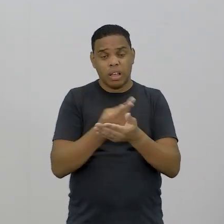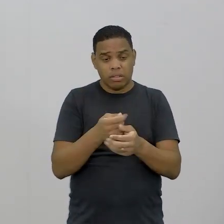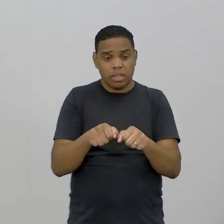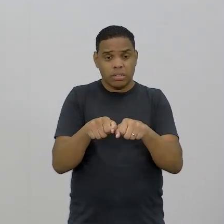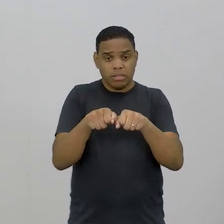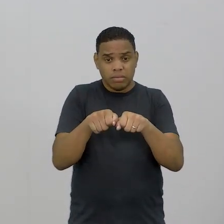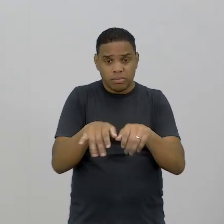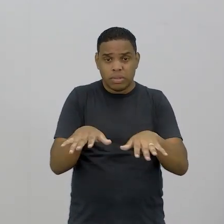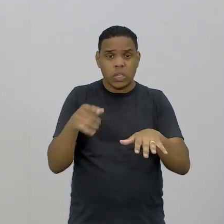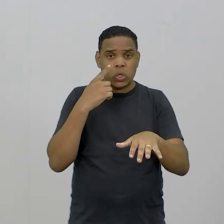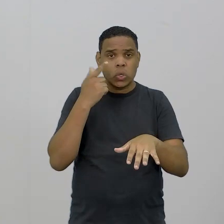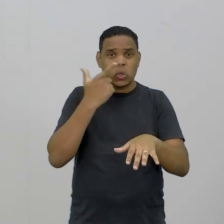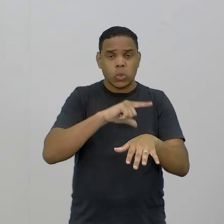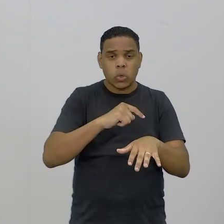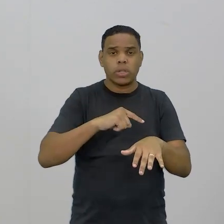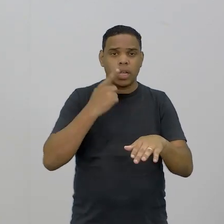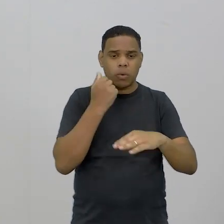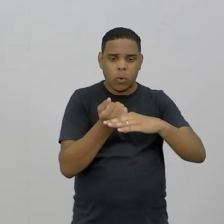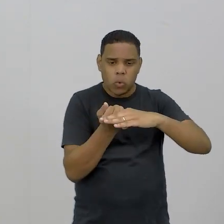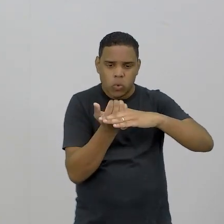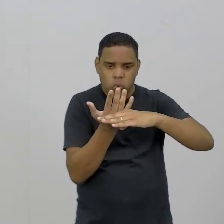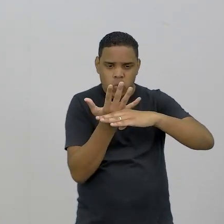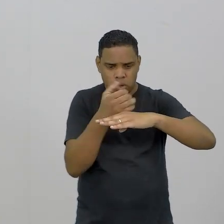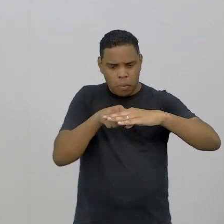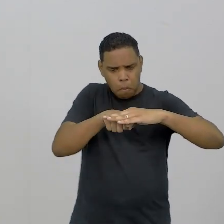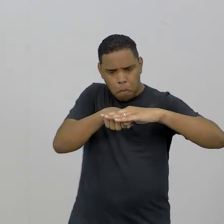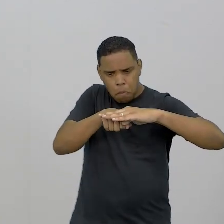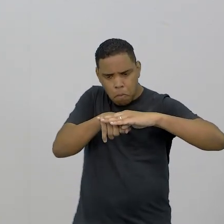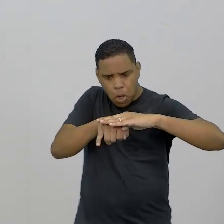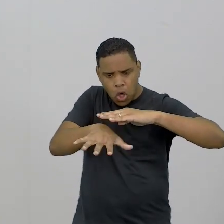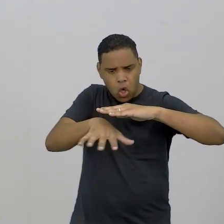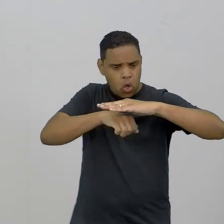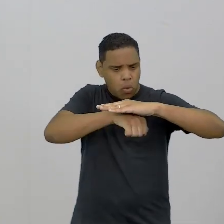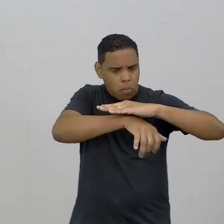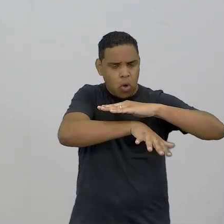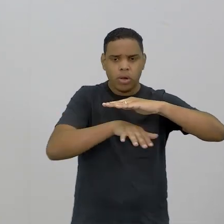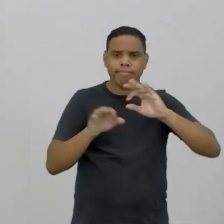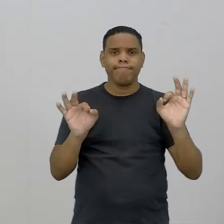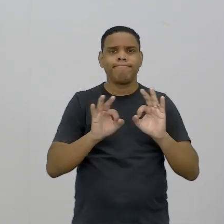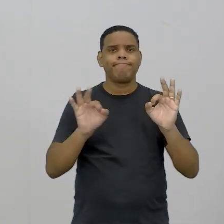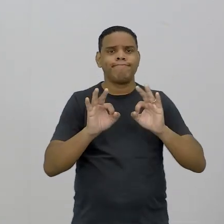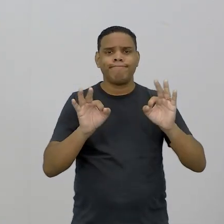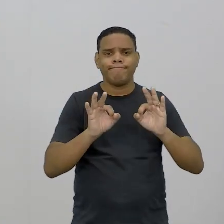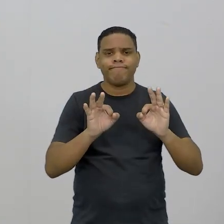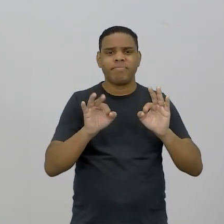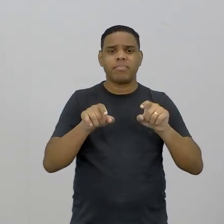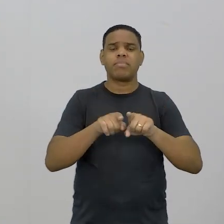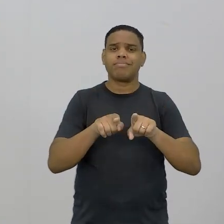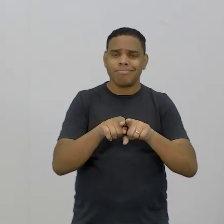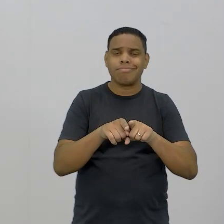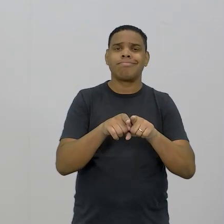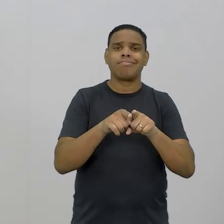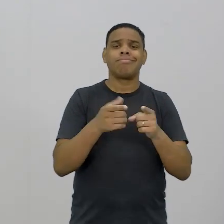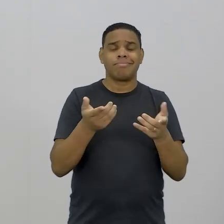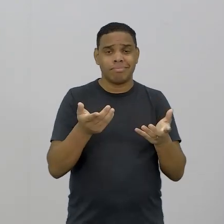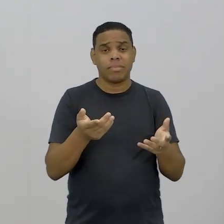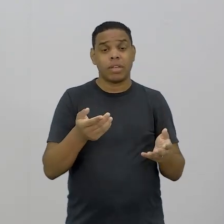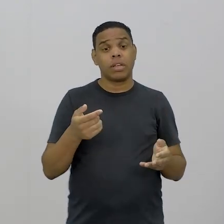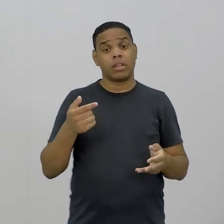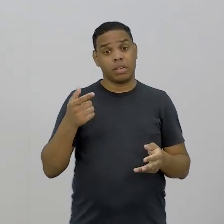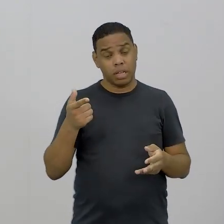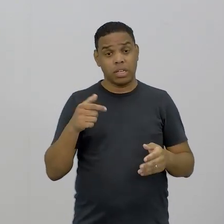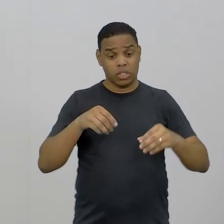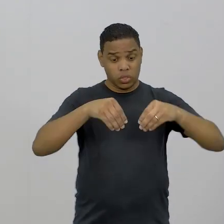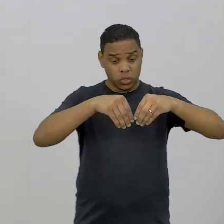raízes não cresçam em profundidade. Além disso, né, eu tenho a maior compactação do solo. Então,